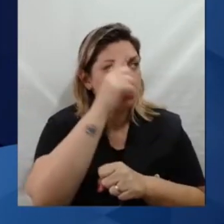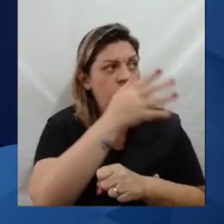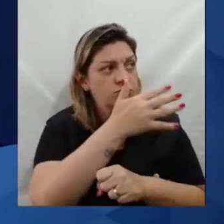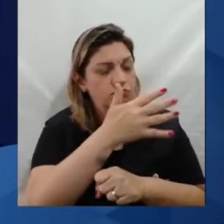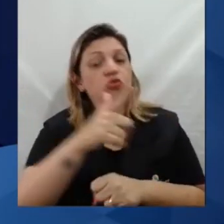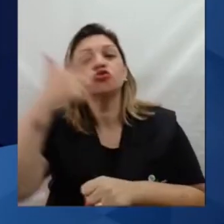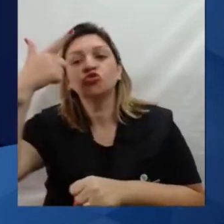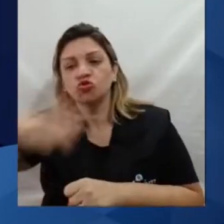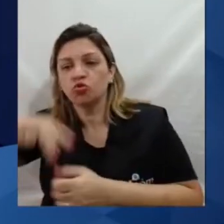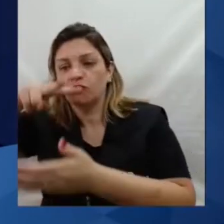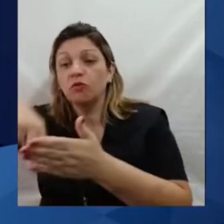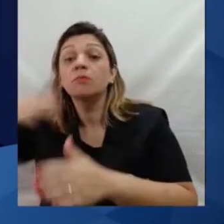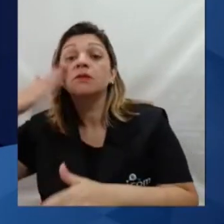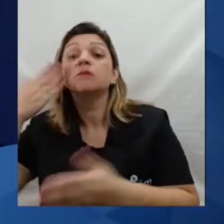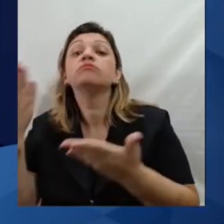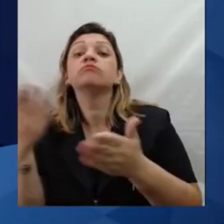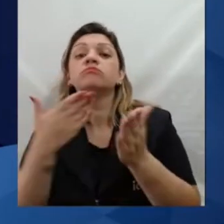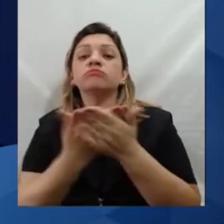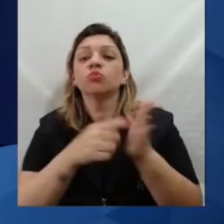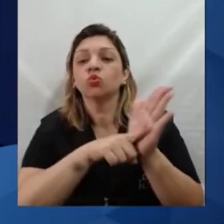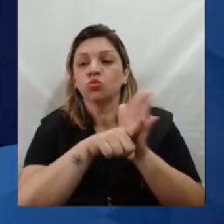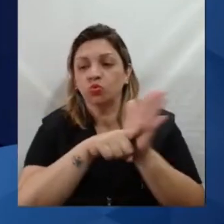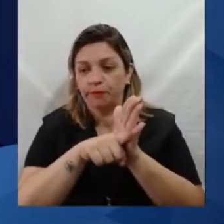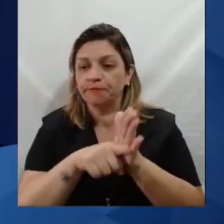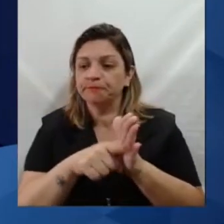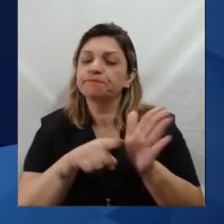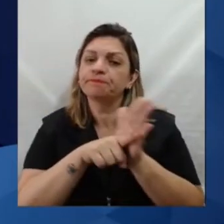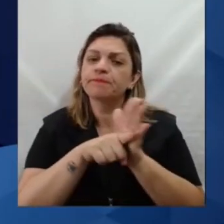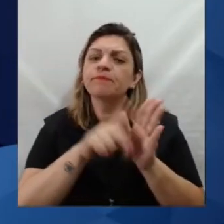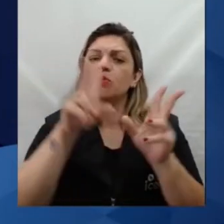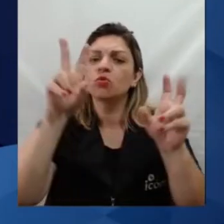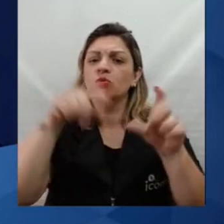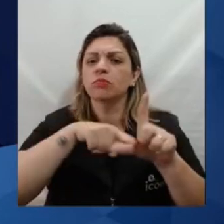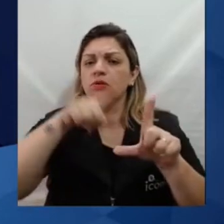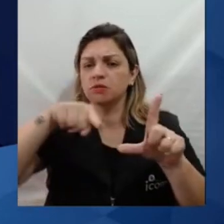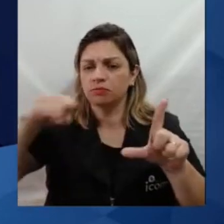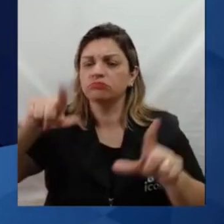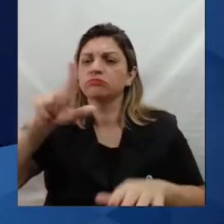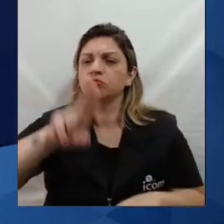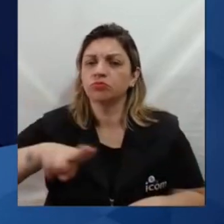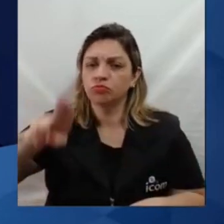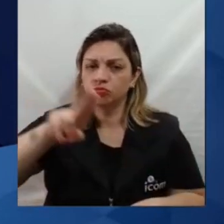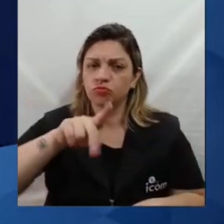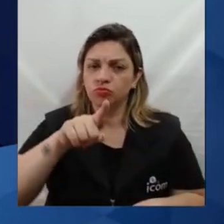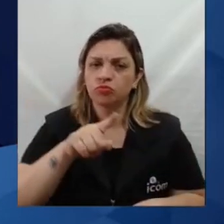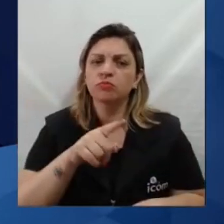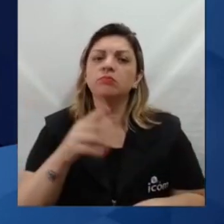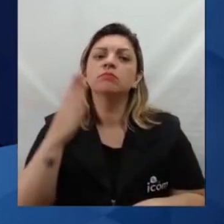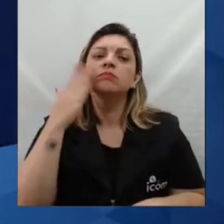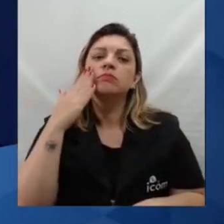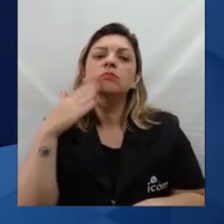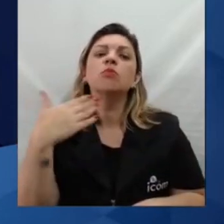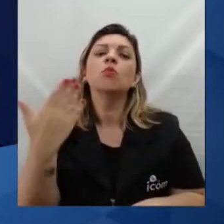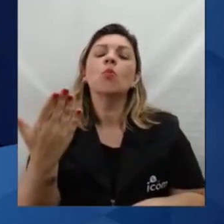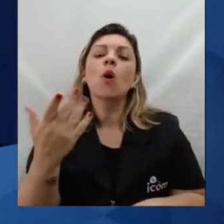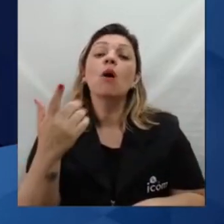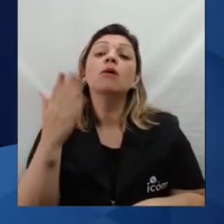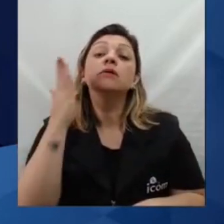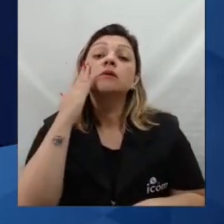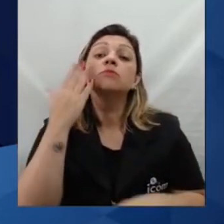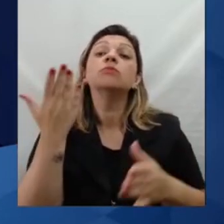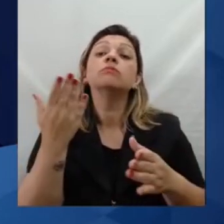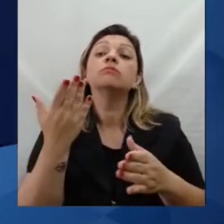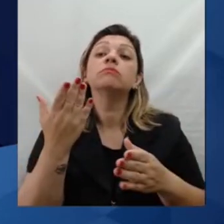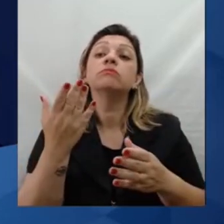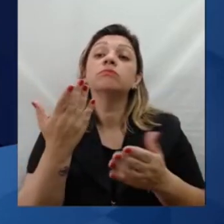estudo. Quanto à análise estatística, então, nós usamos o coeficiente de correlação de Pearson para verificar a magnitude do estudo do